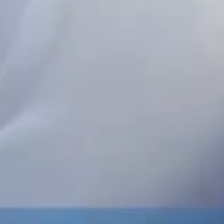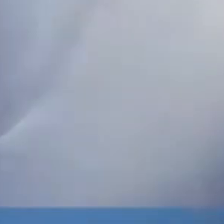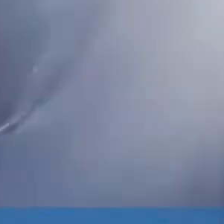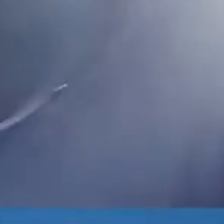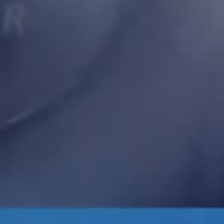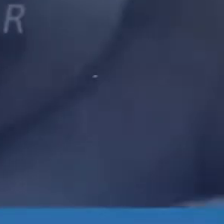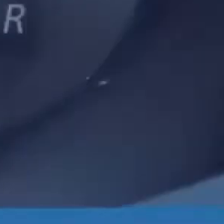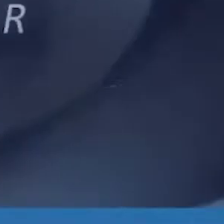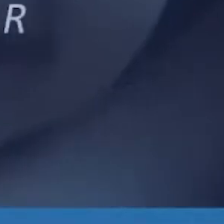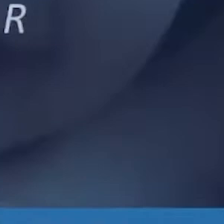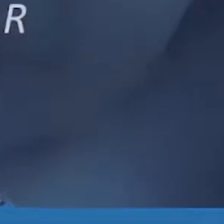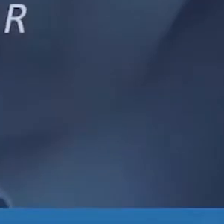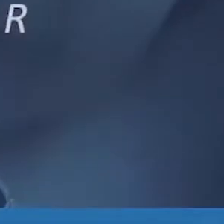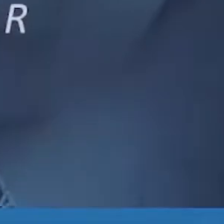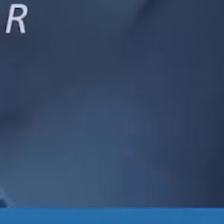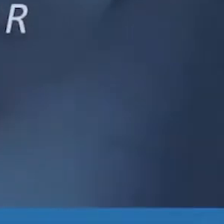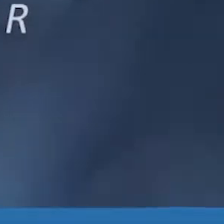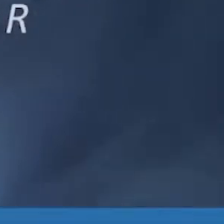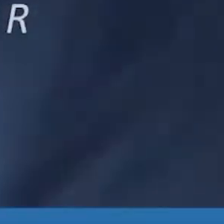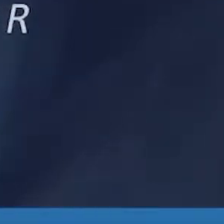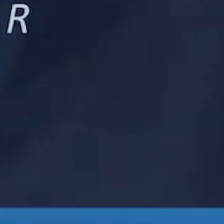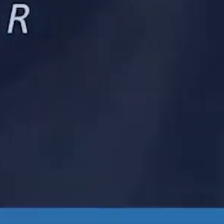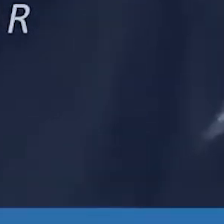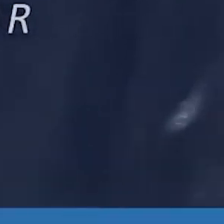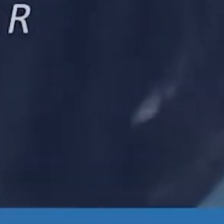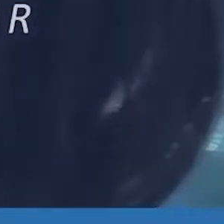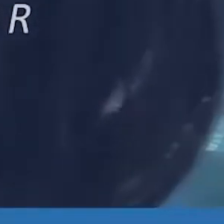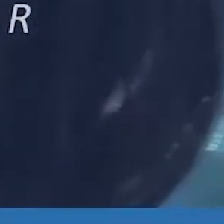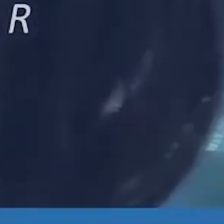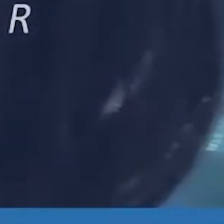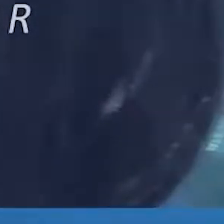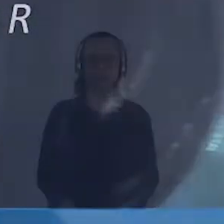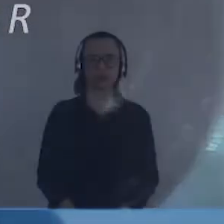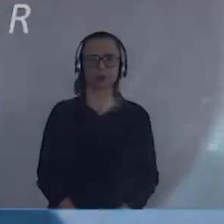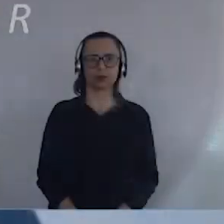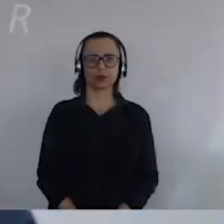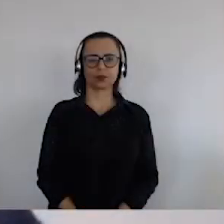Enquanto não passa, conheça o novo jeito Quali de ajudar.